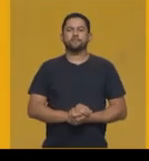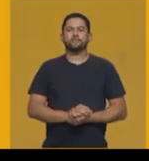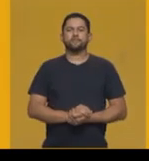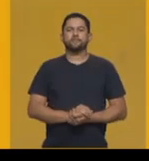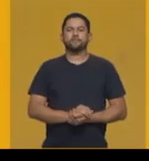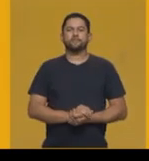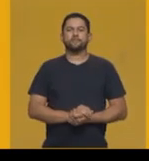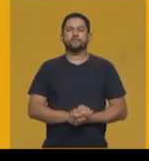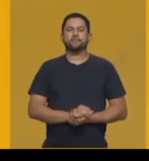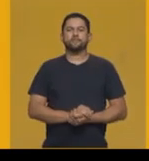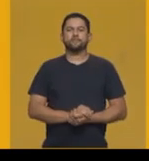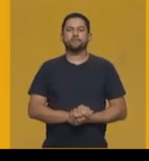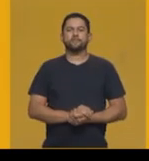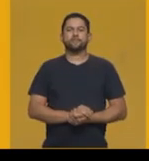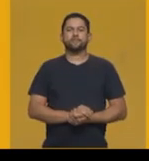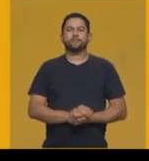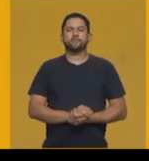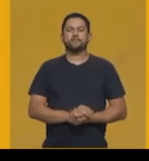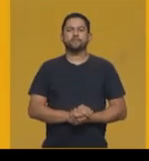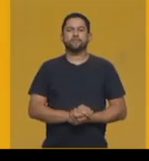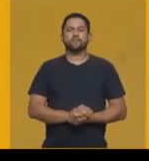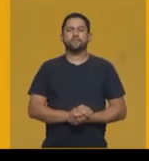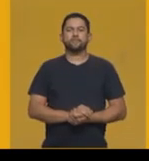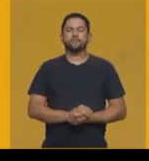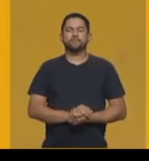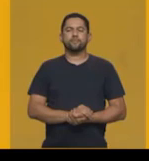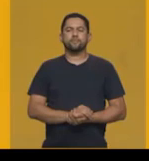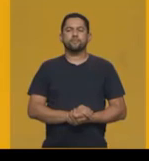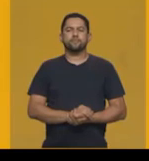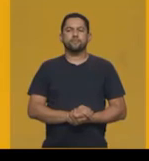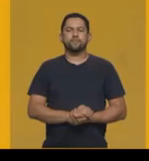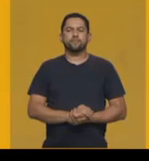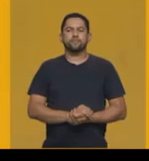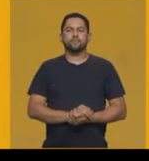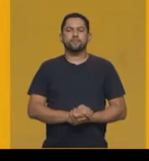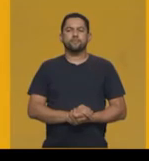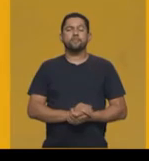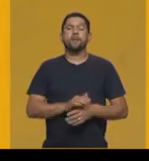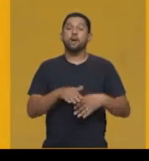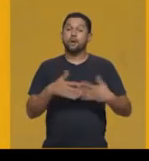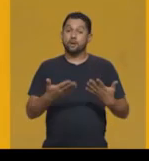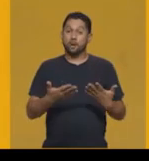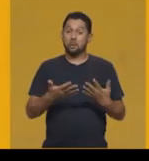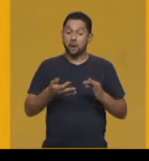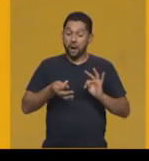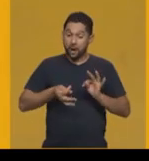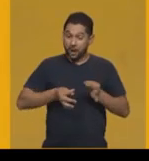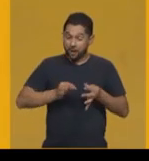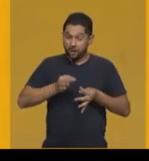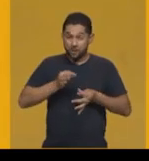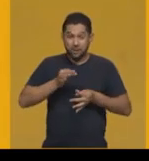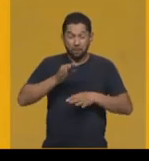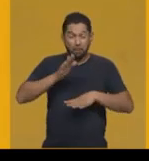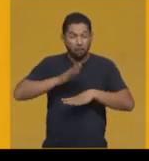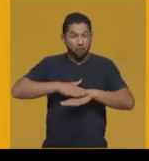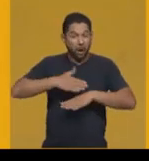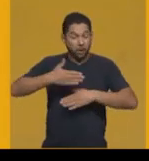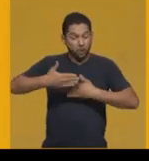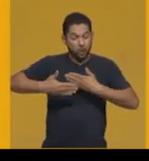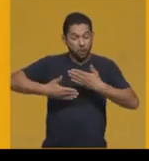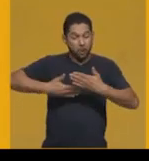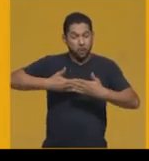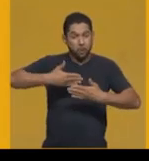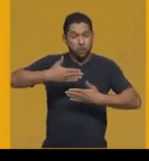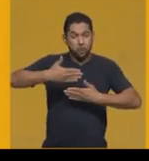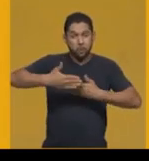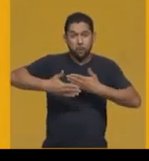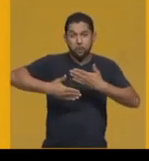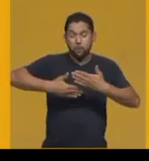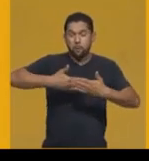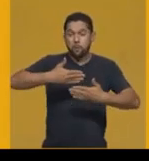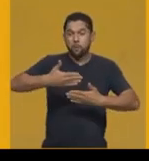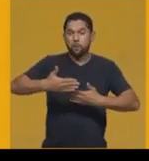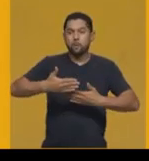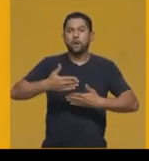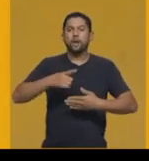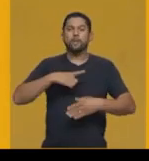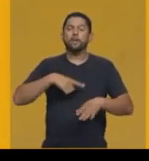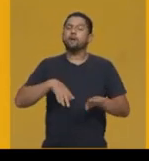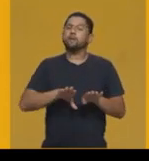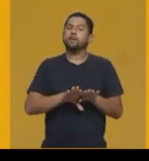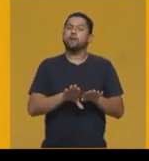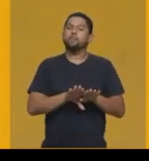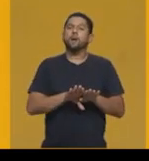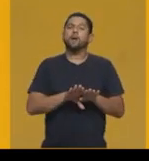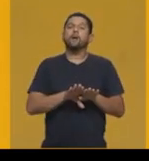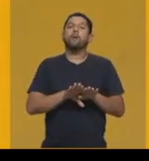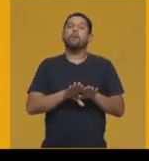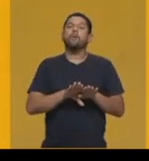lá. Aqui ao longo do tempo, né, com essas tecnologias cada vez mais avançadas, nós temos aí o Sistema de